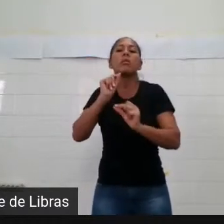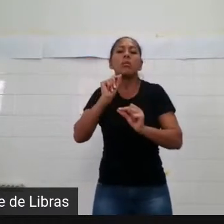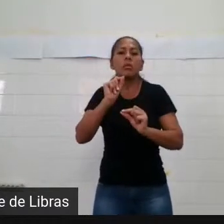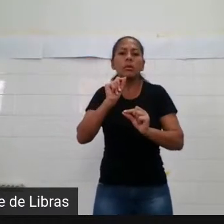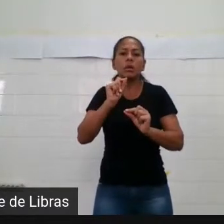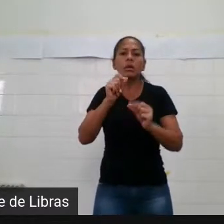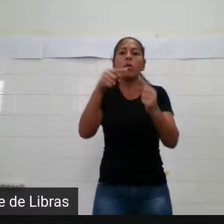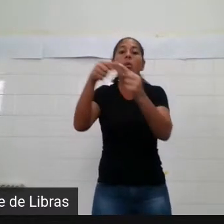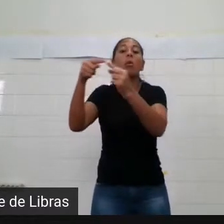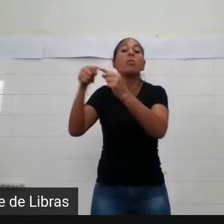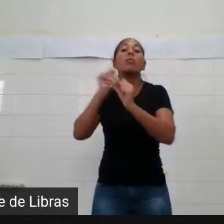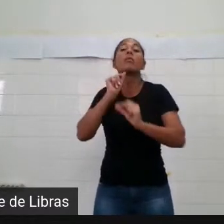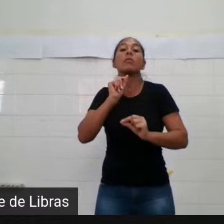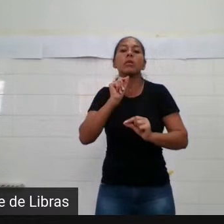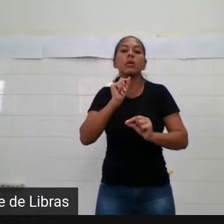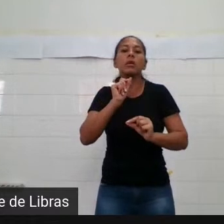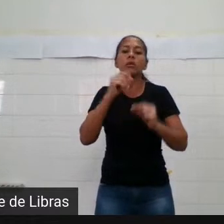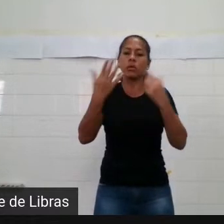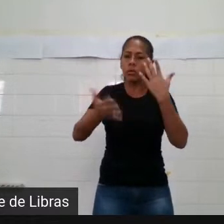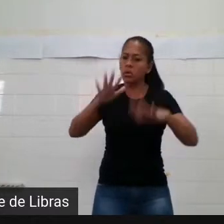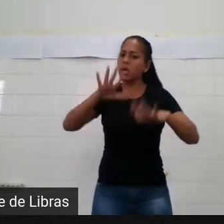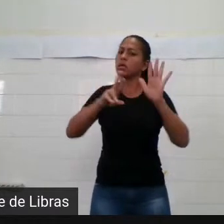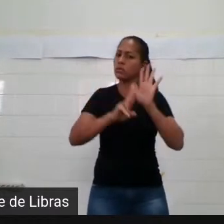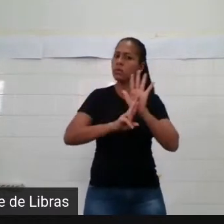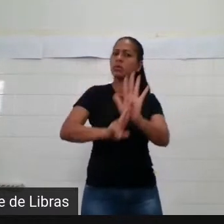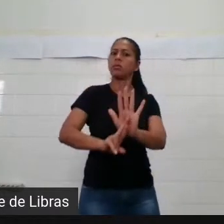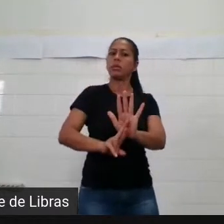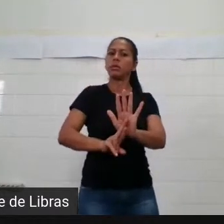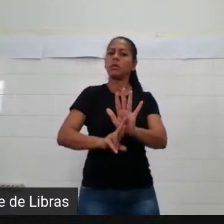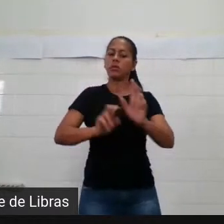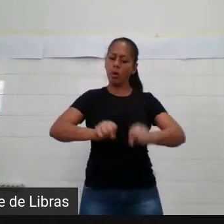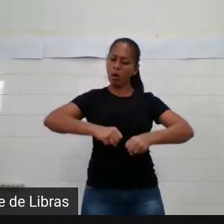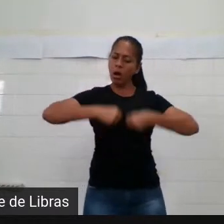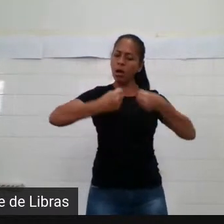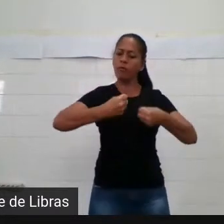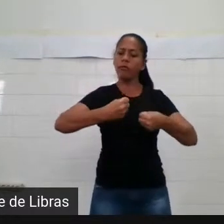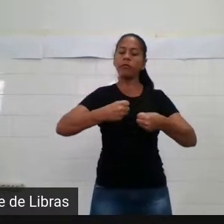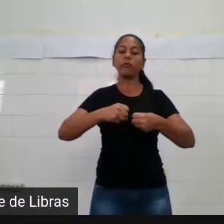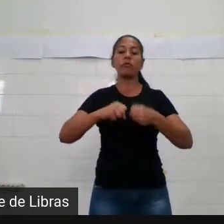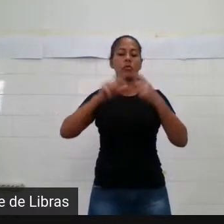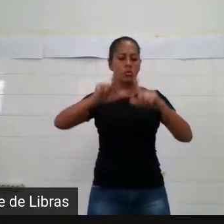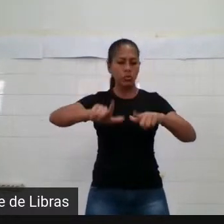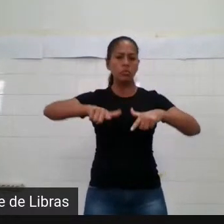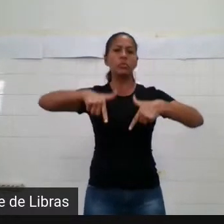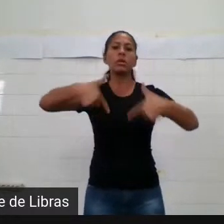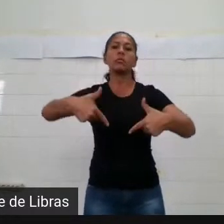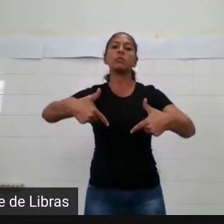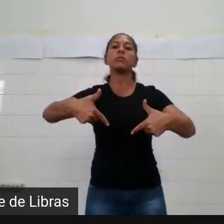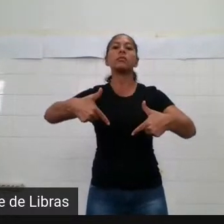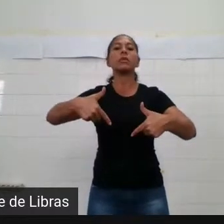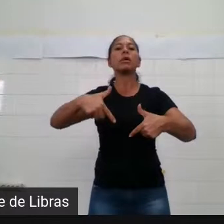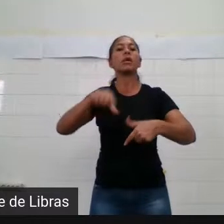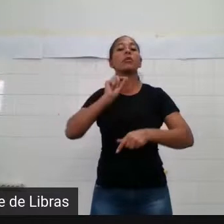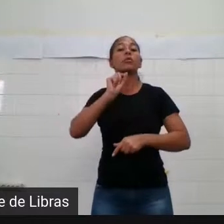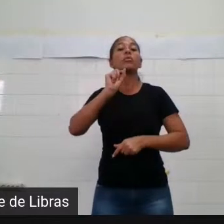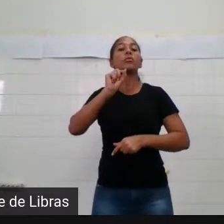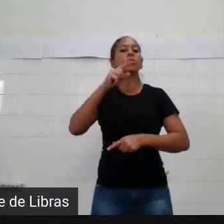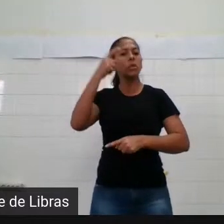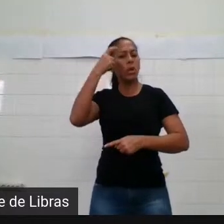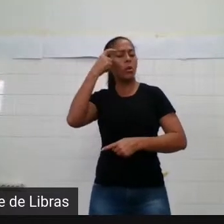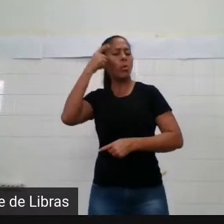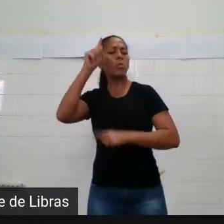fato, representamos. E nós representamos a força de um pensamento, nós representamos a força de uma produção e